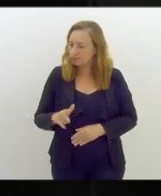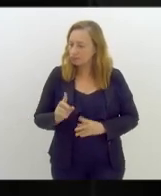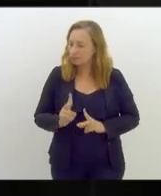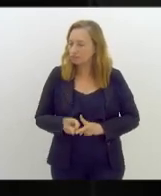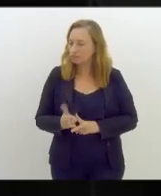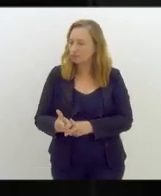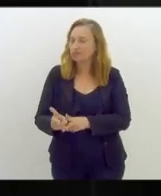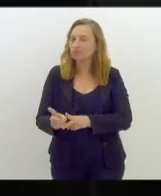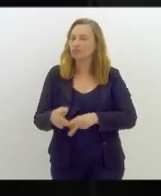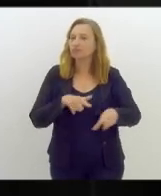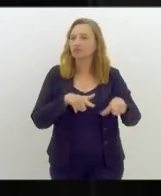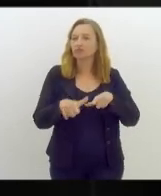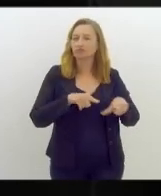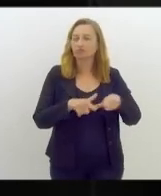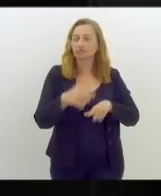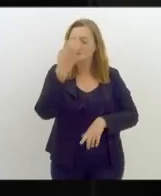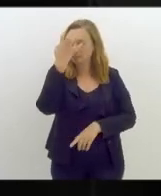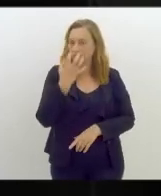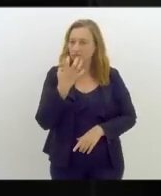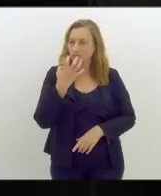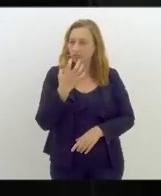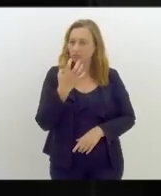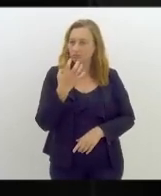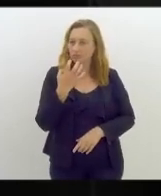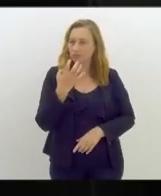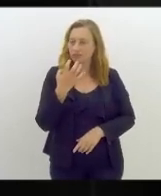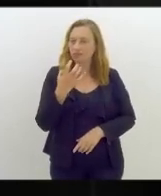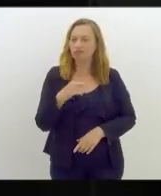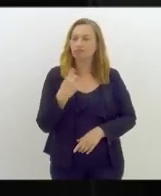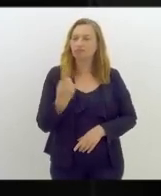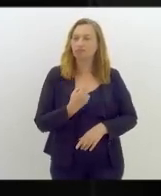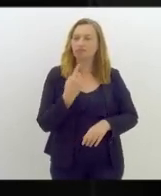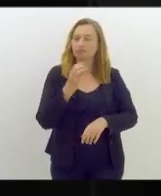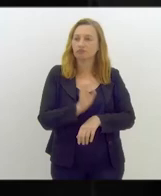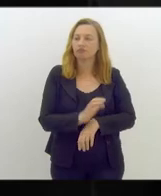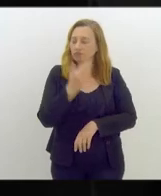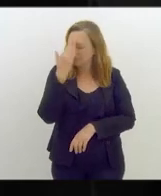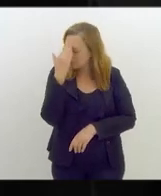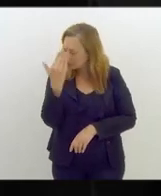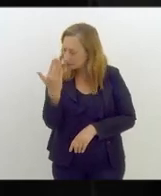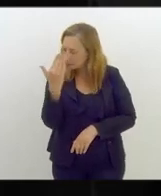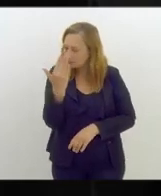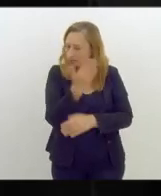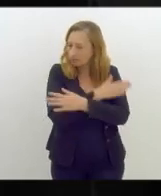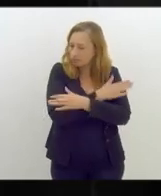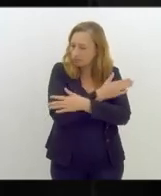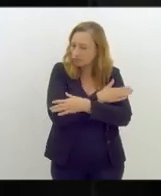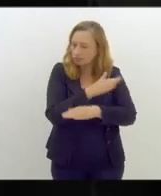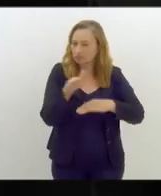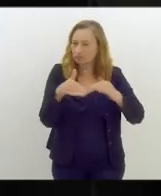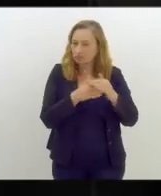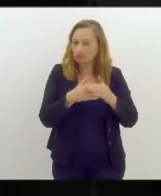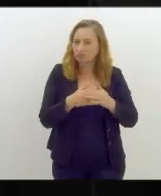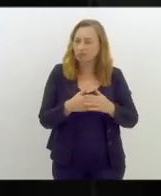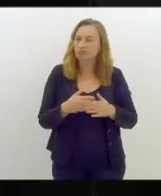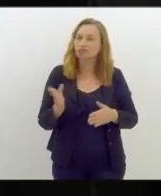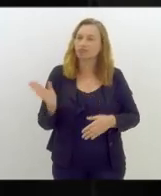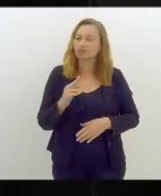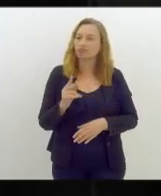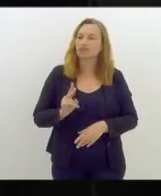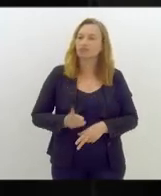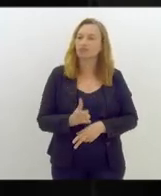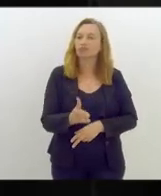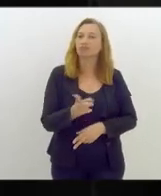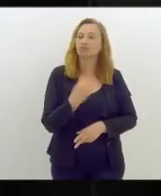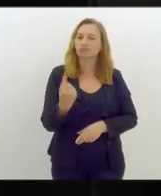prosseguimento ao trabalho sério e benéfico para o nosso Estado. Muito obrigado, um abraço a todos, e vamos continuar o